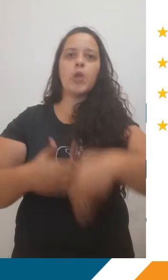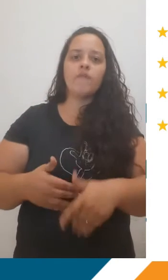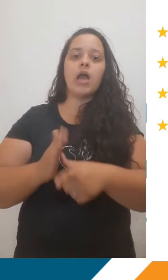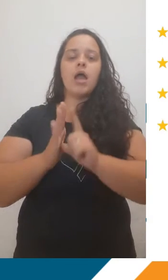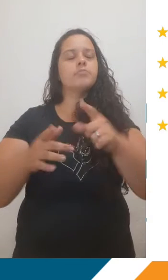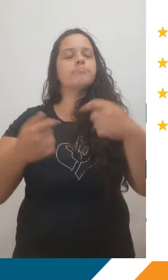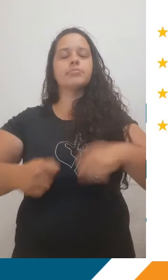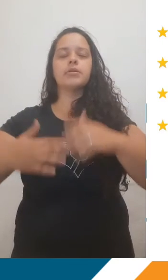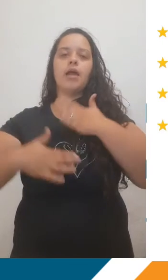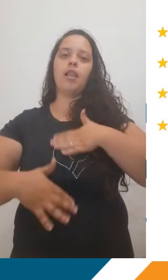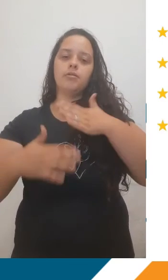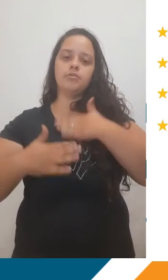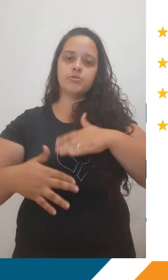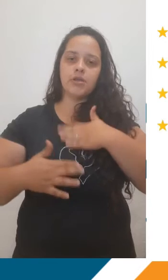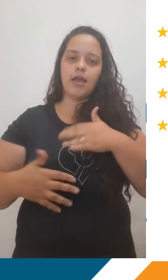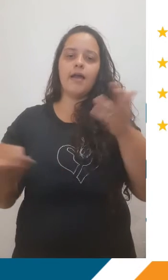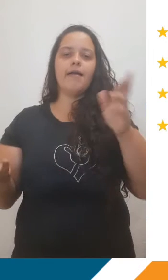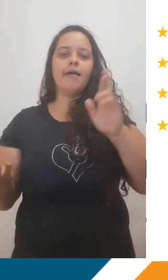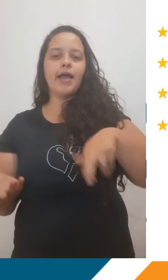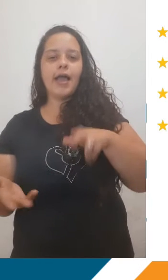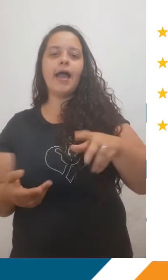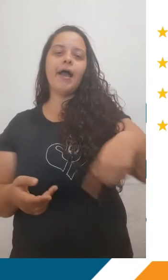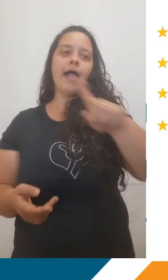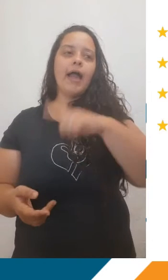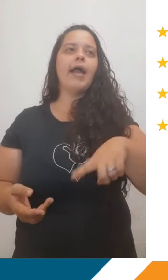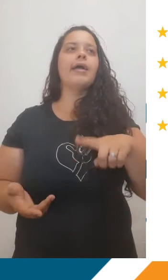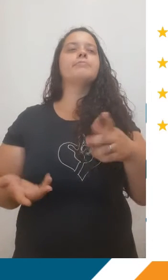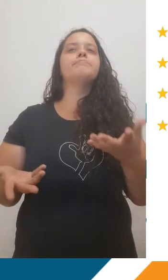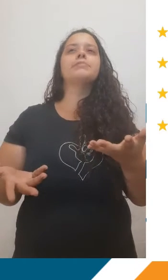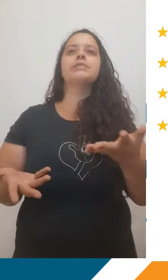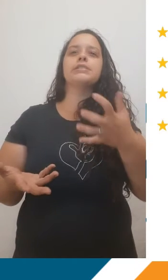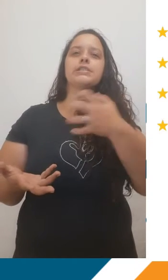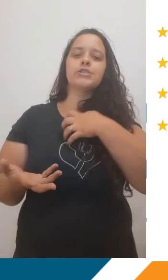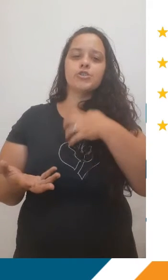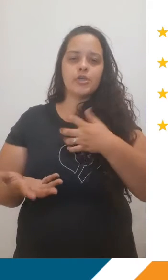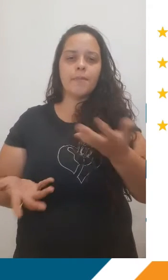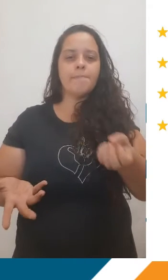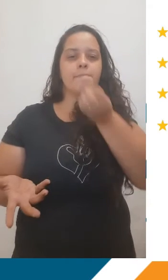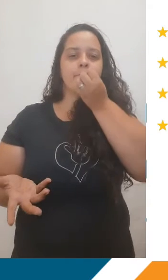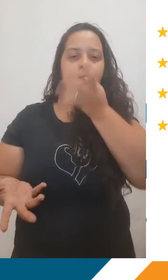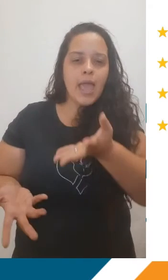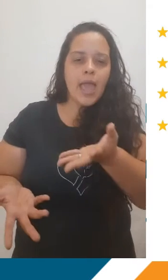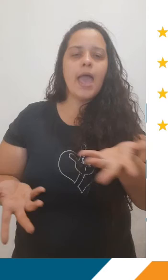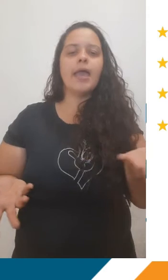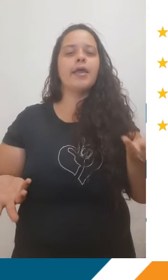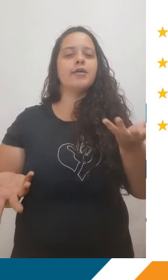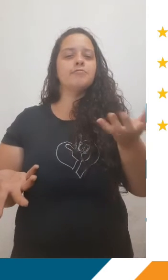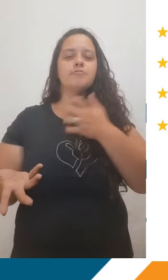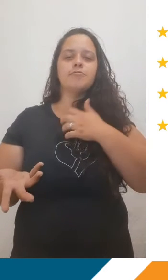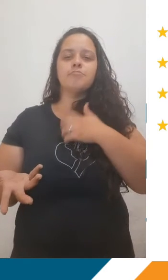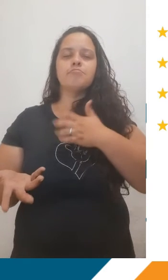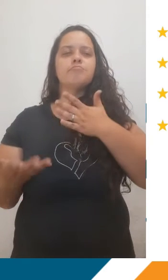Procure relaxar, fazer atividades que você possa realmente provocar uma sensação de relaxamento,